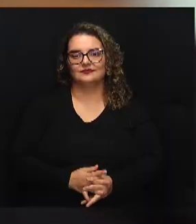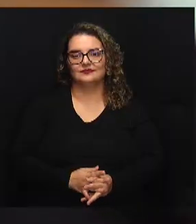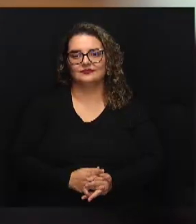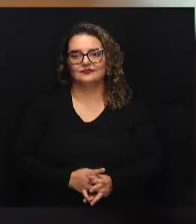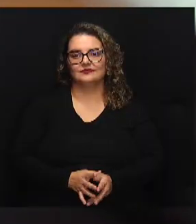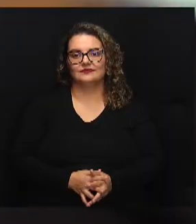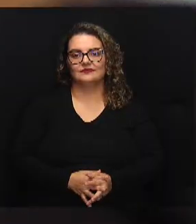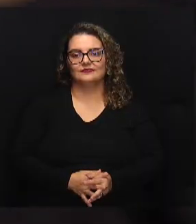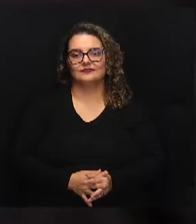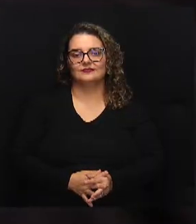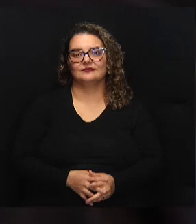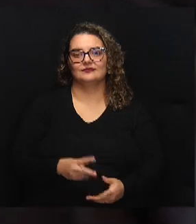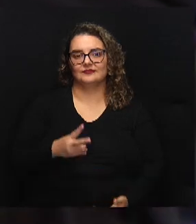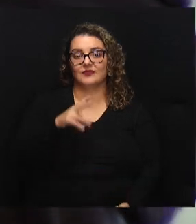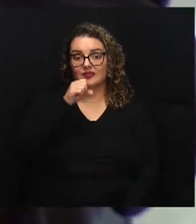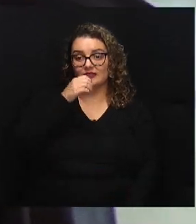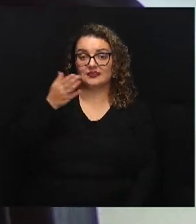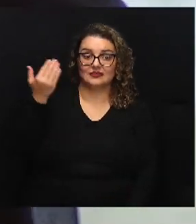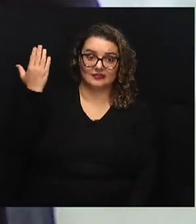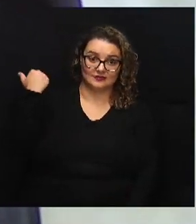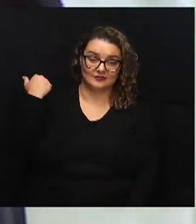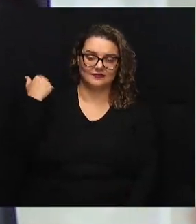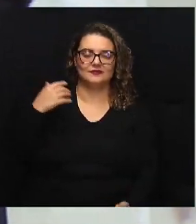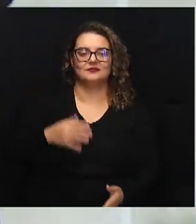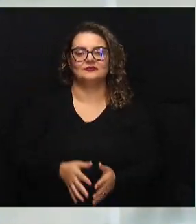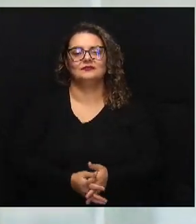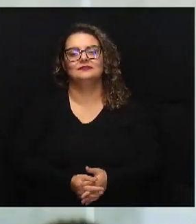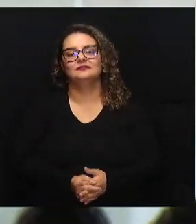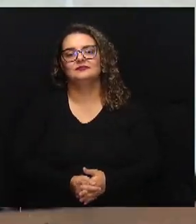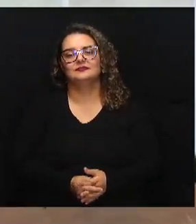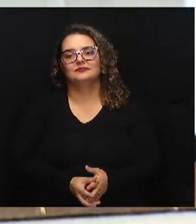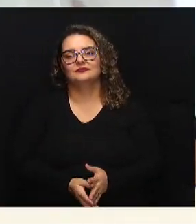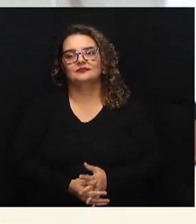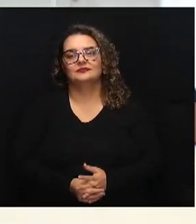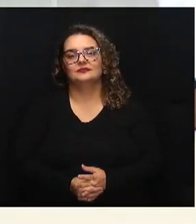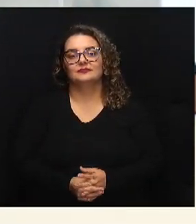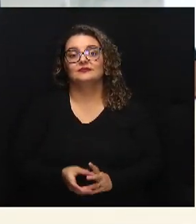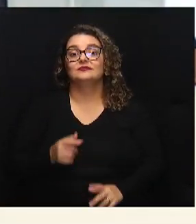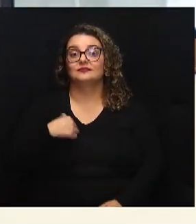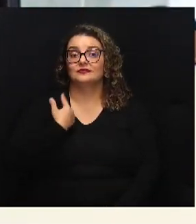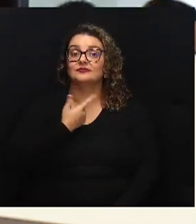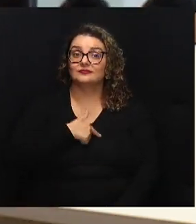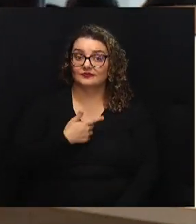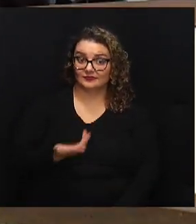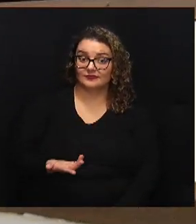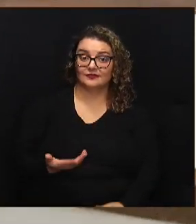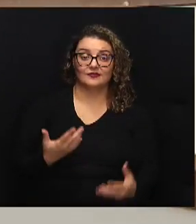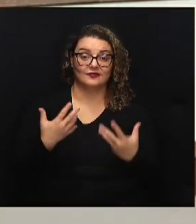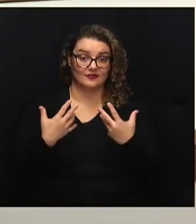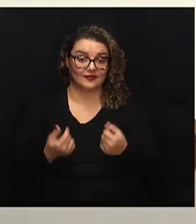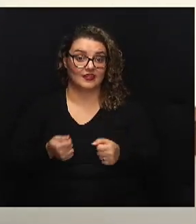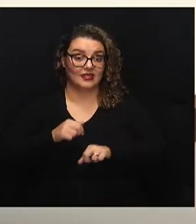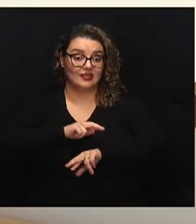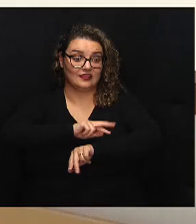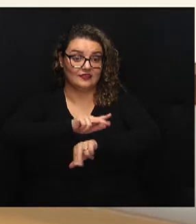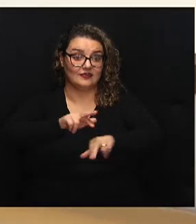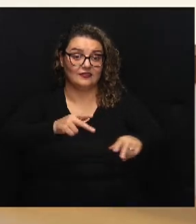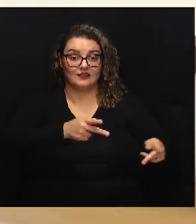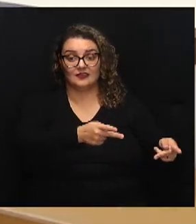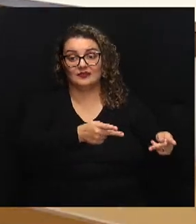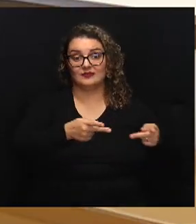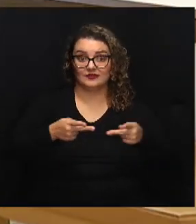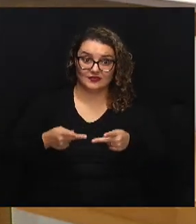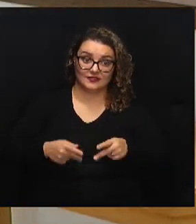2 sábados atrás e nós estamos recebendo muita visitação